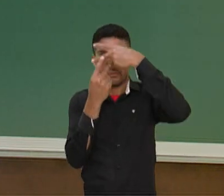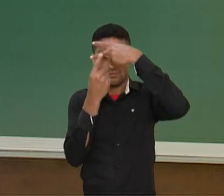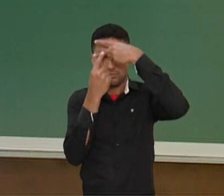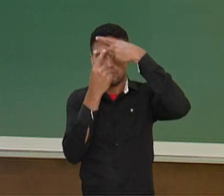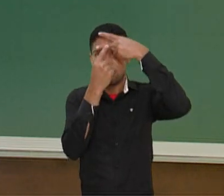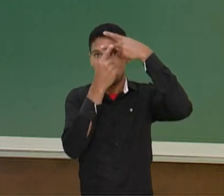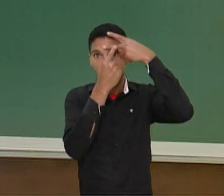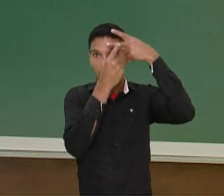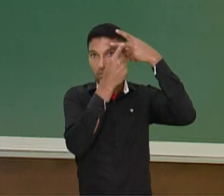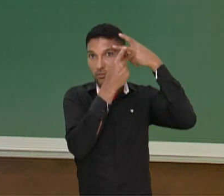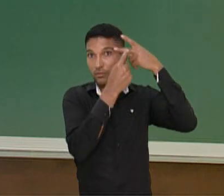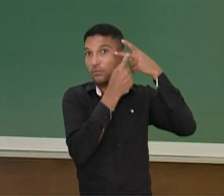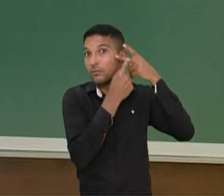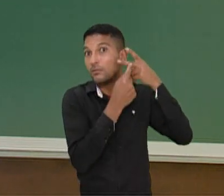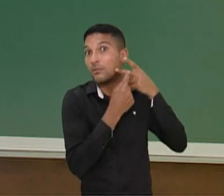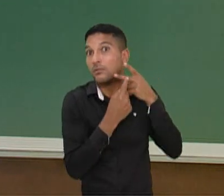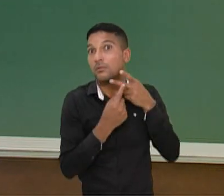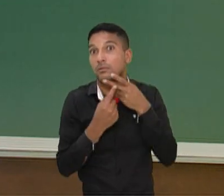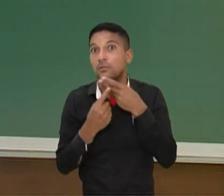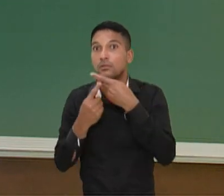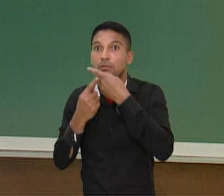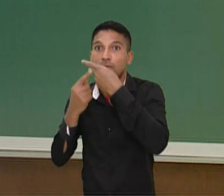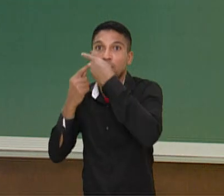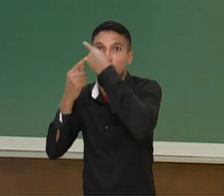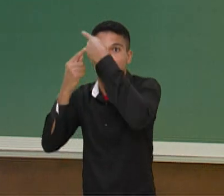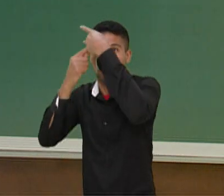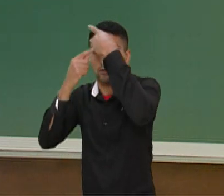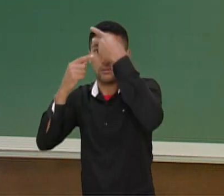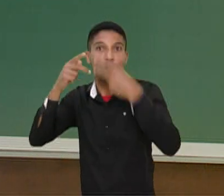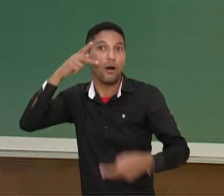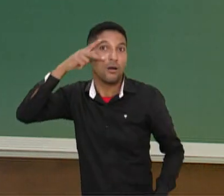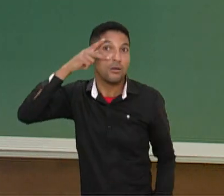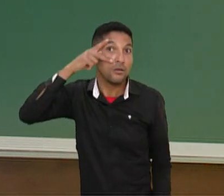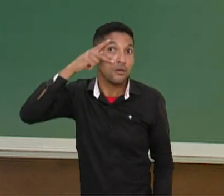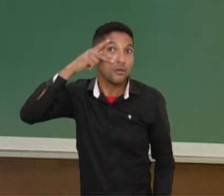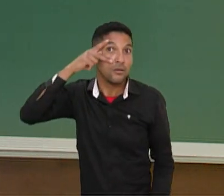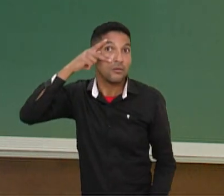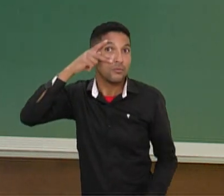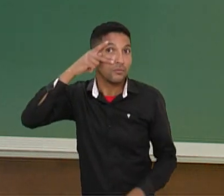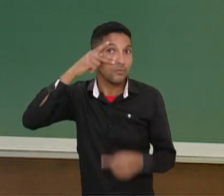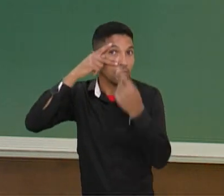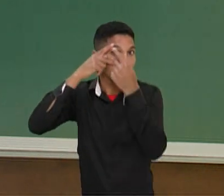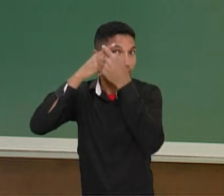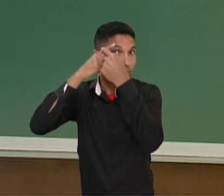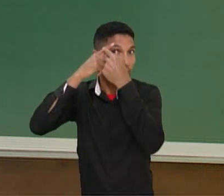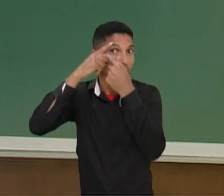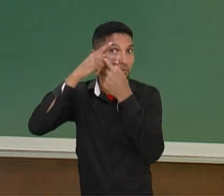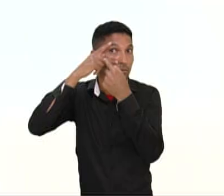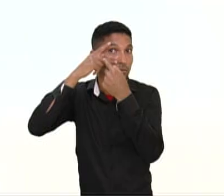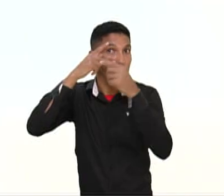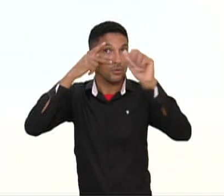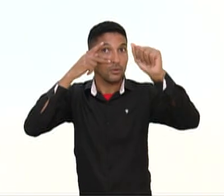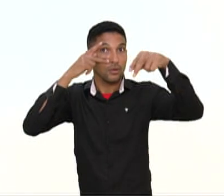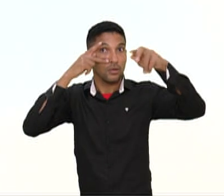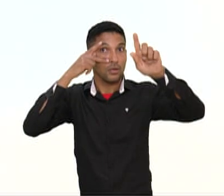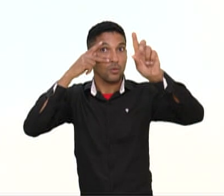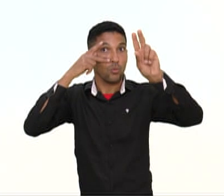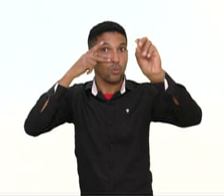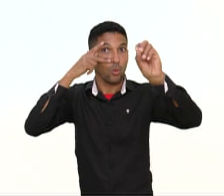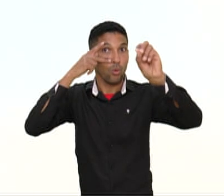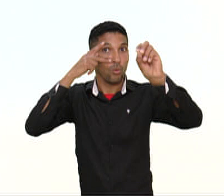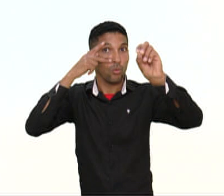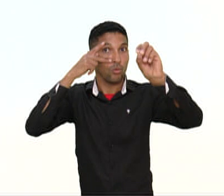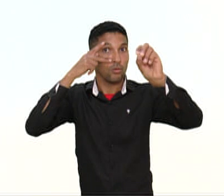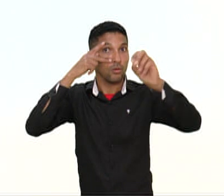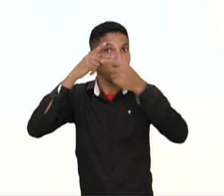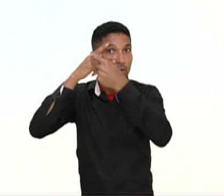0, 60, 90, sentido contrário do relógio. Então, eu peguei nesse sentido e fui prolongando,